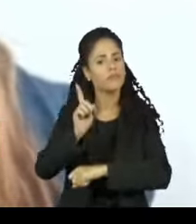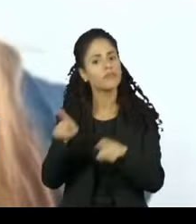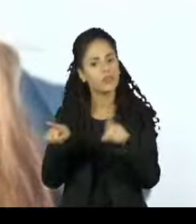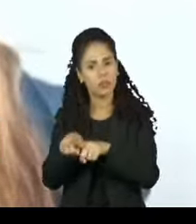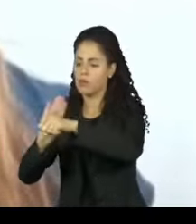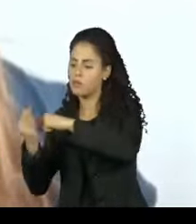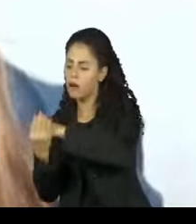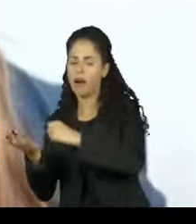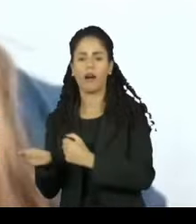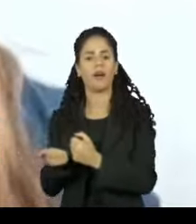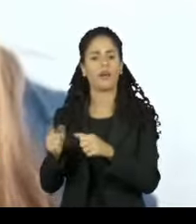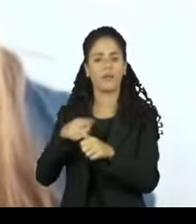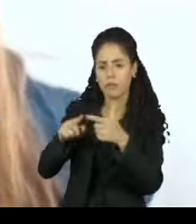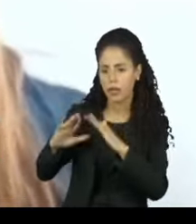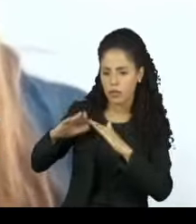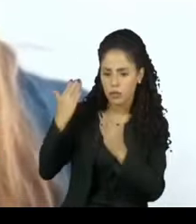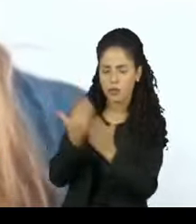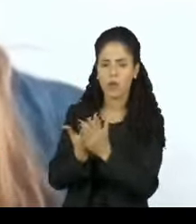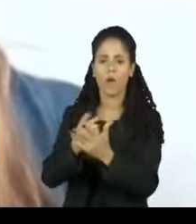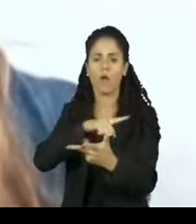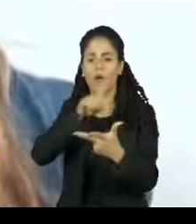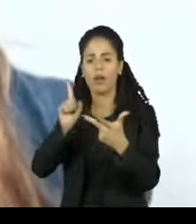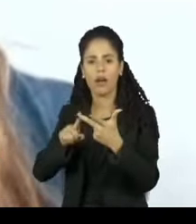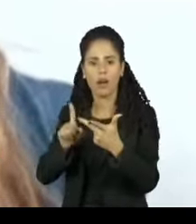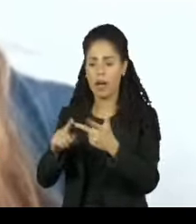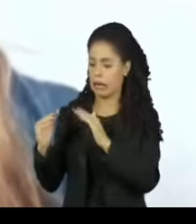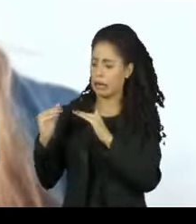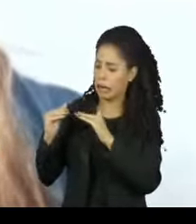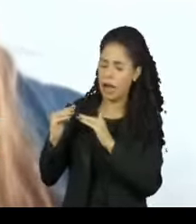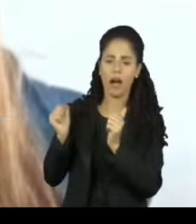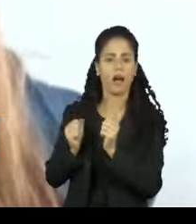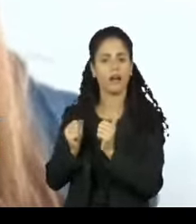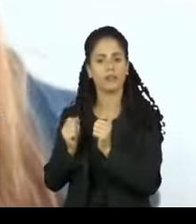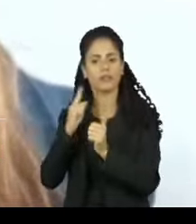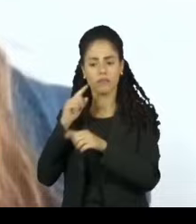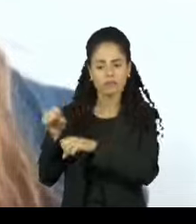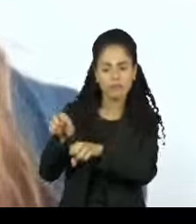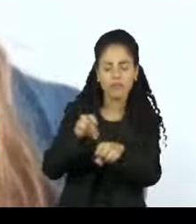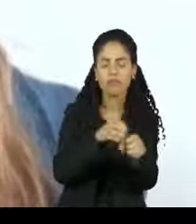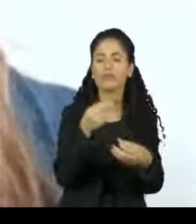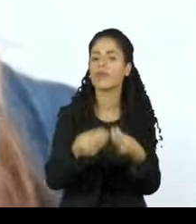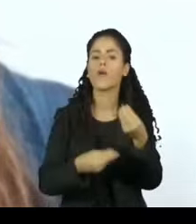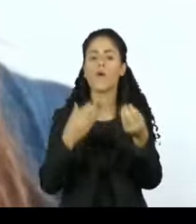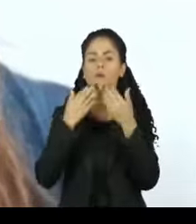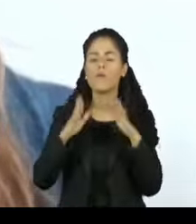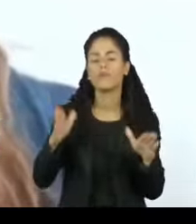comunidades nas escolas na nossa própria casa na educação dos nossos filhos dos nossos netos Y